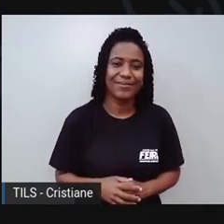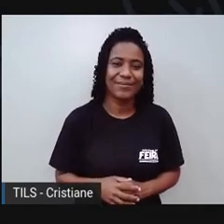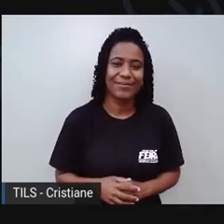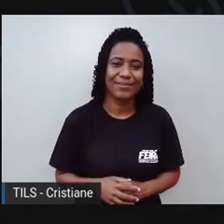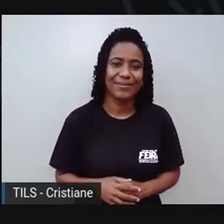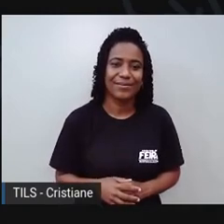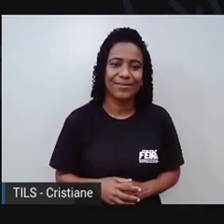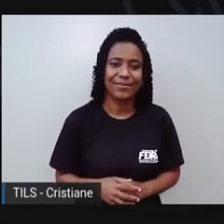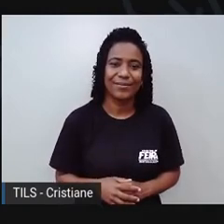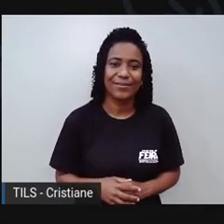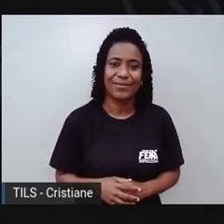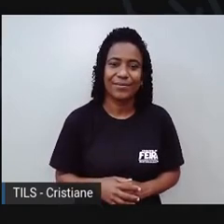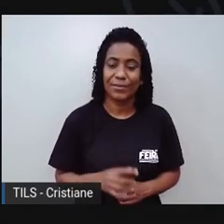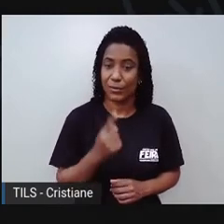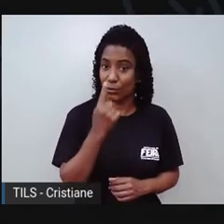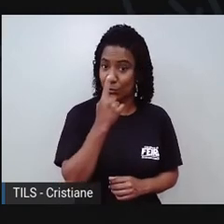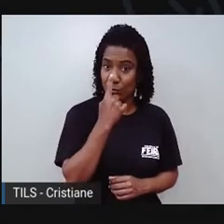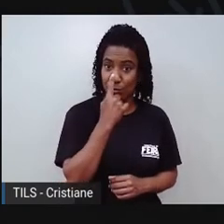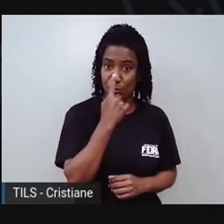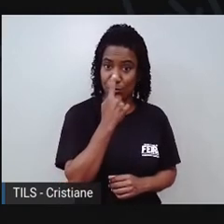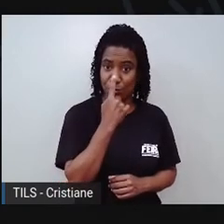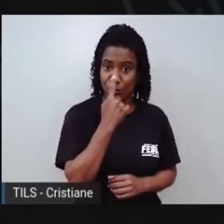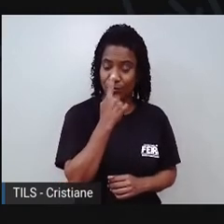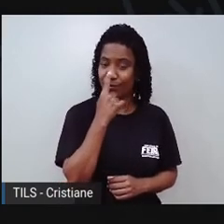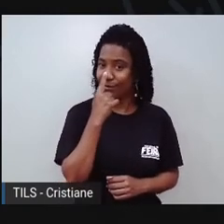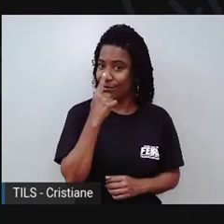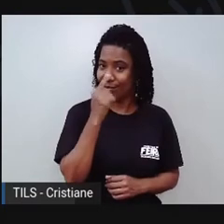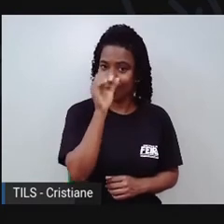Onde vai ser o narizinho? Aqui. Focinho, né?